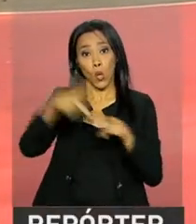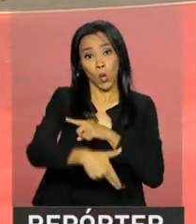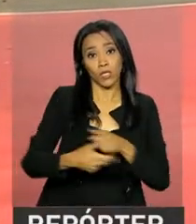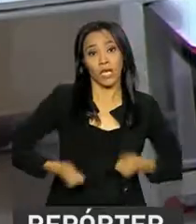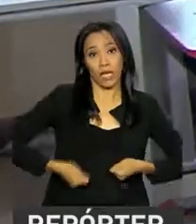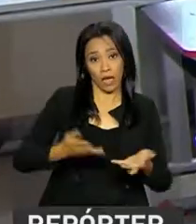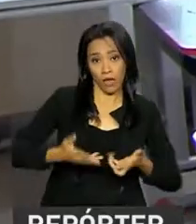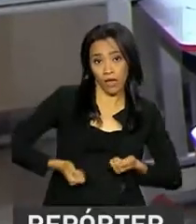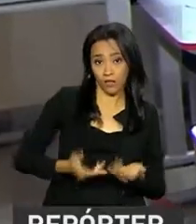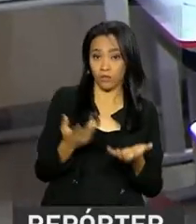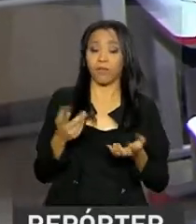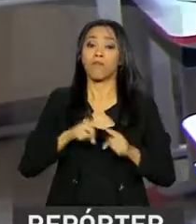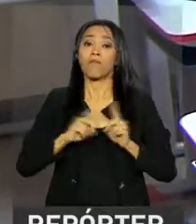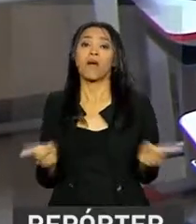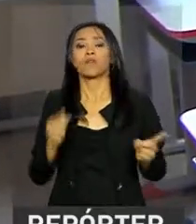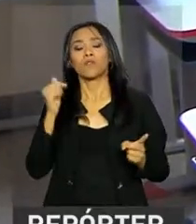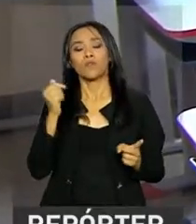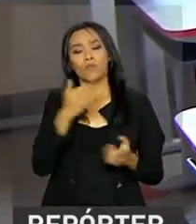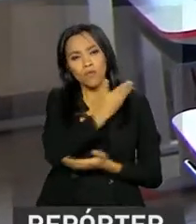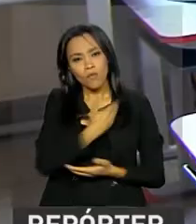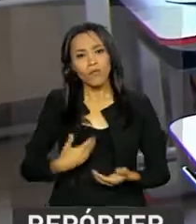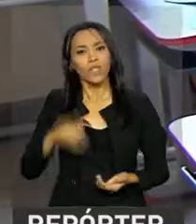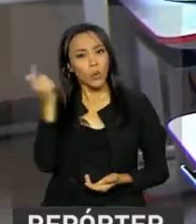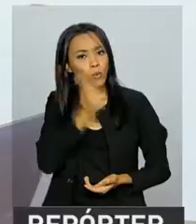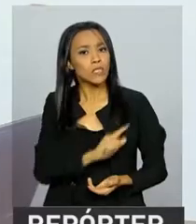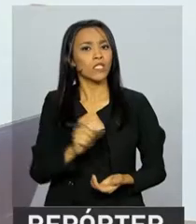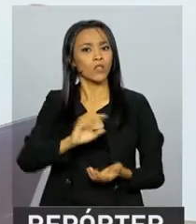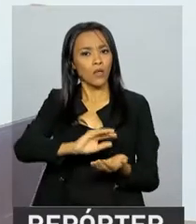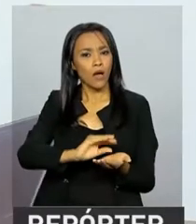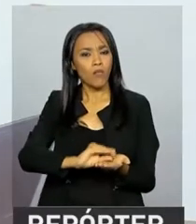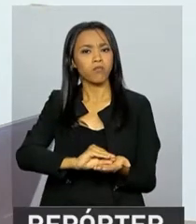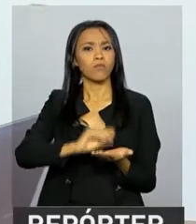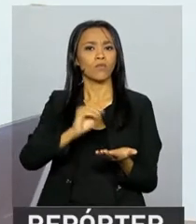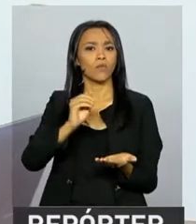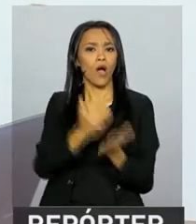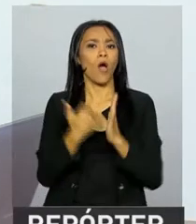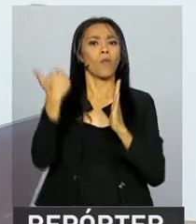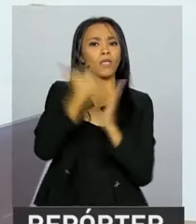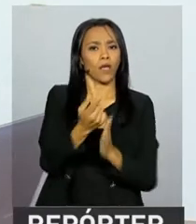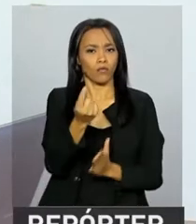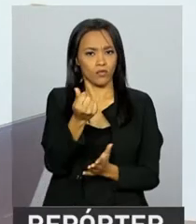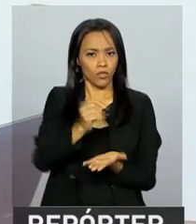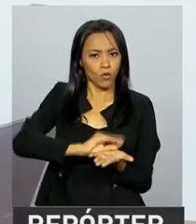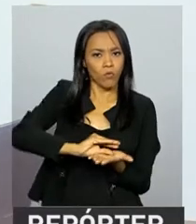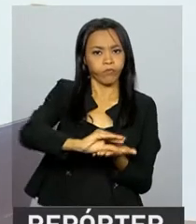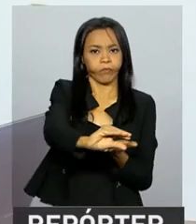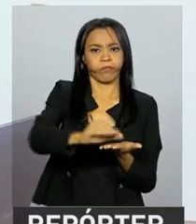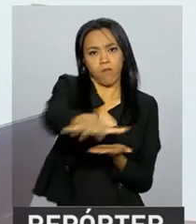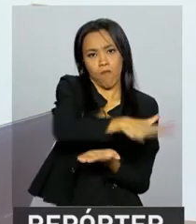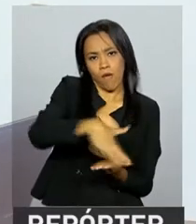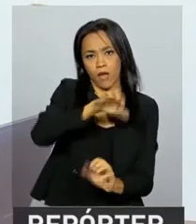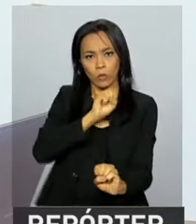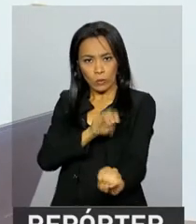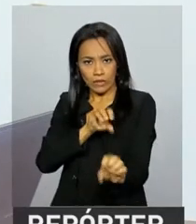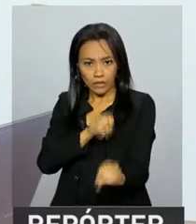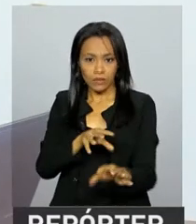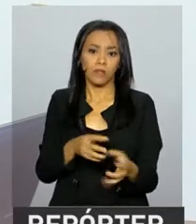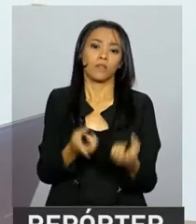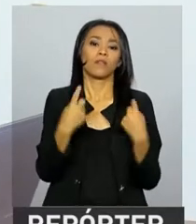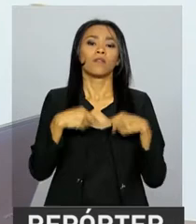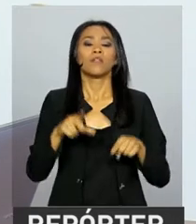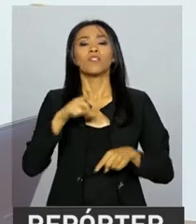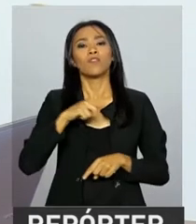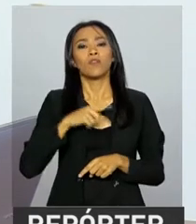tem conseguido aumentar os investimentos em educação nós tivemos uma evolução do ponto de vista orçamentário nós tínhamos em